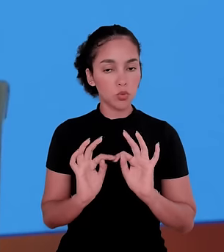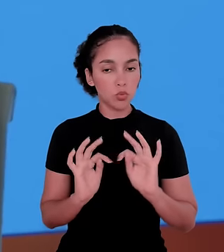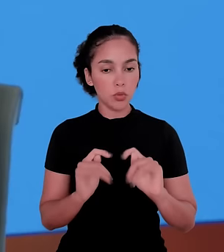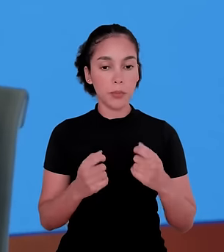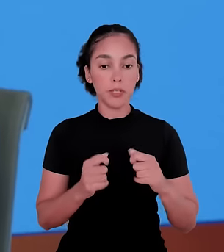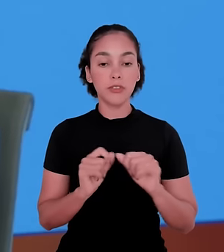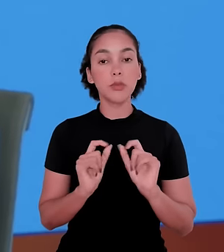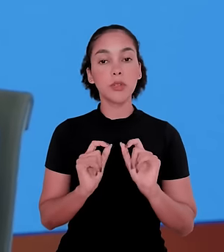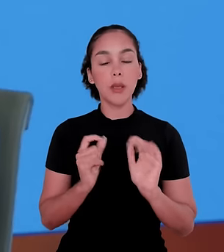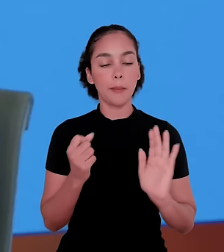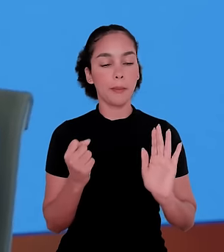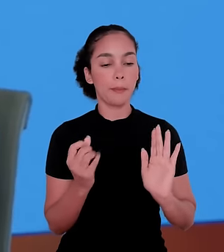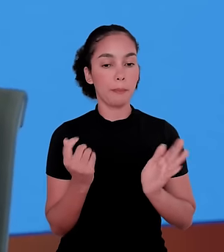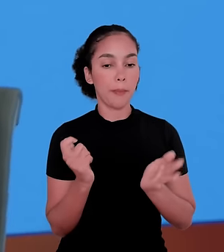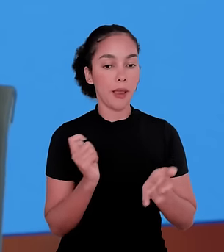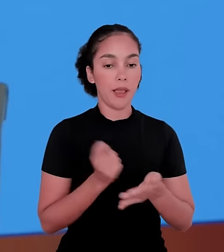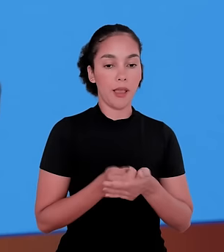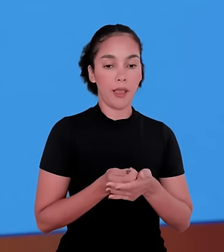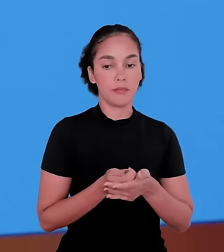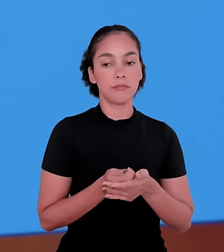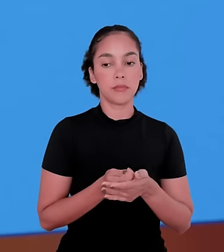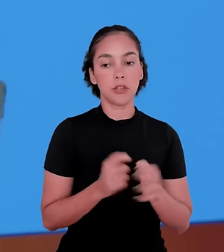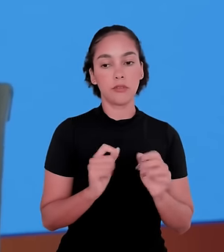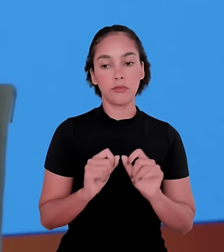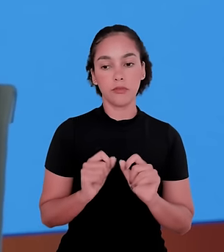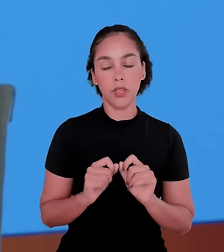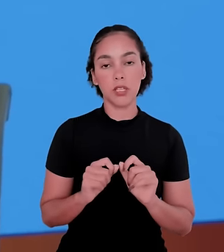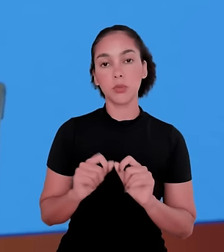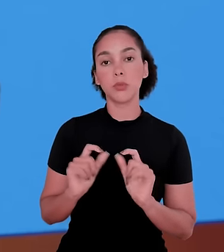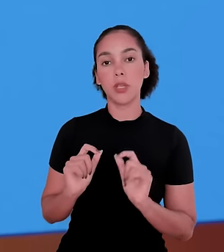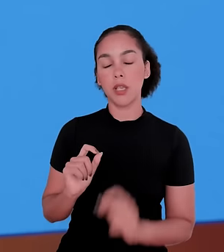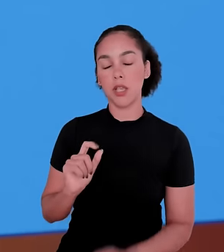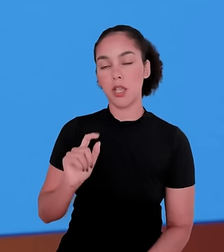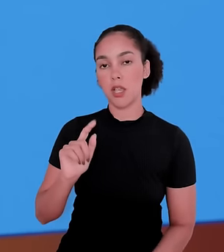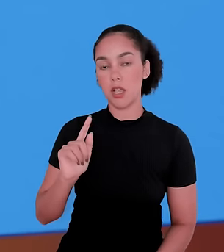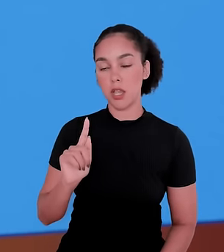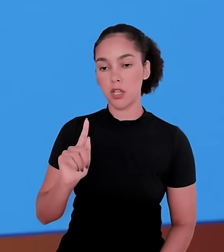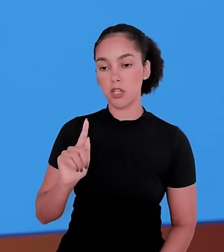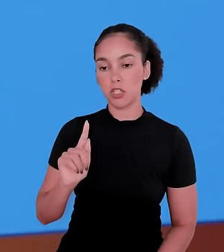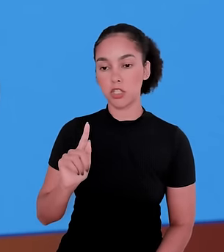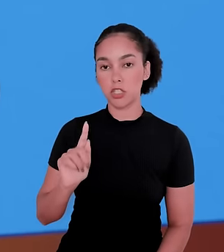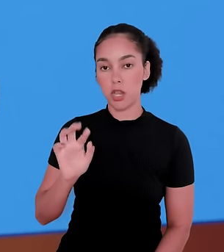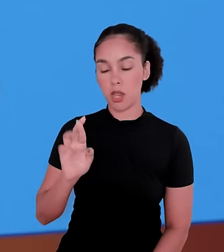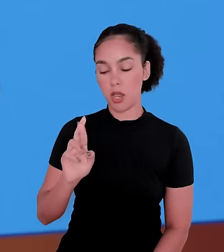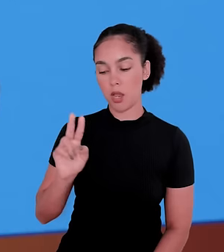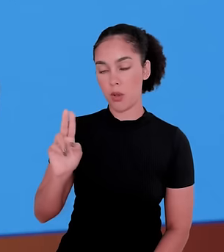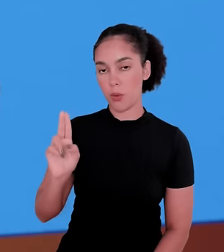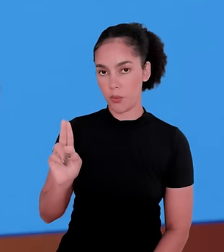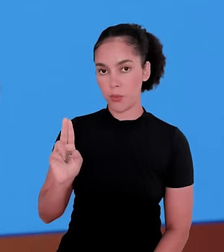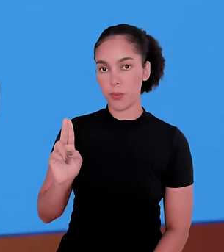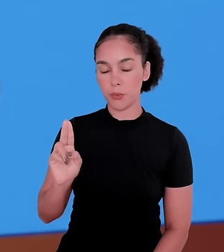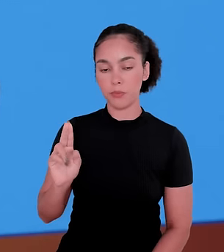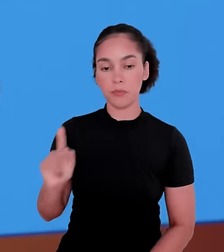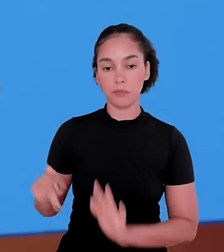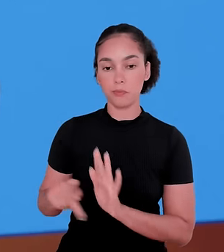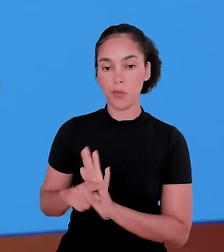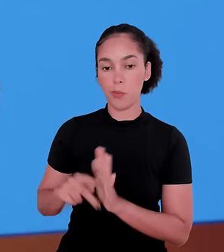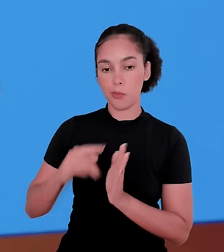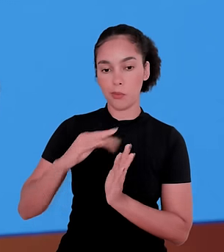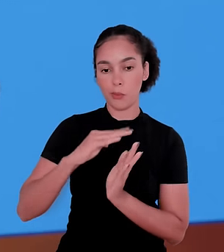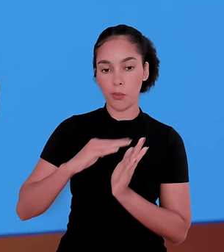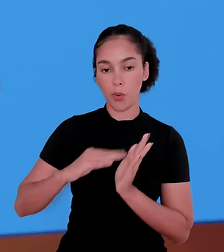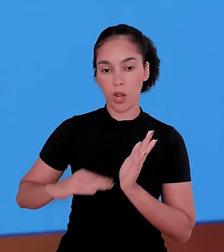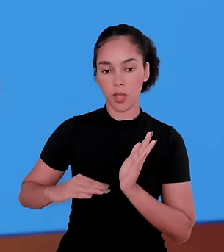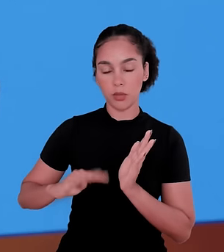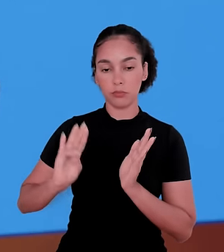tem que fazer o pagamento que é feito através daquele guia de recolhimento da união Gru e esse